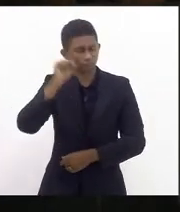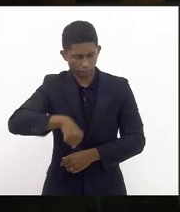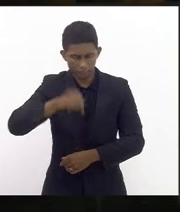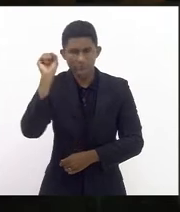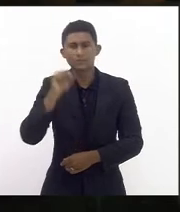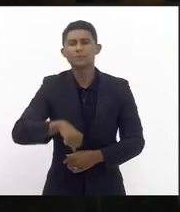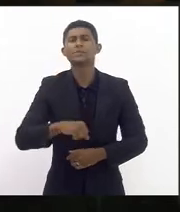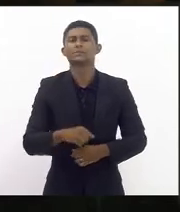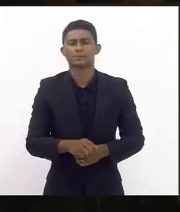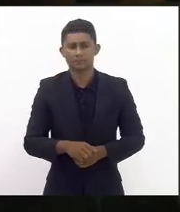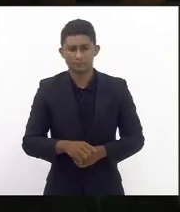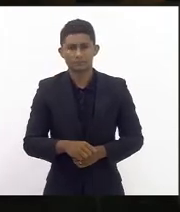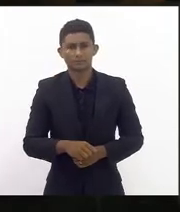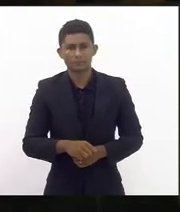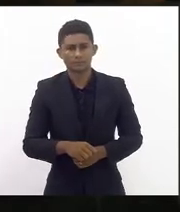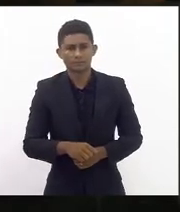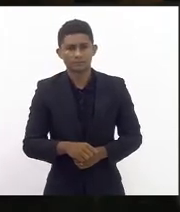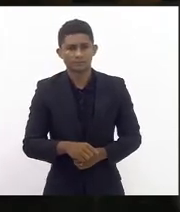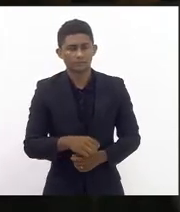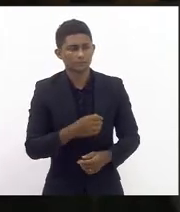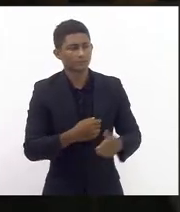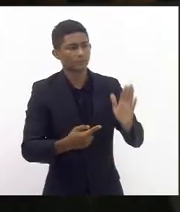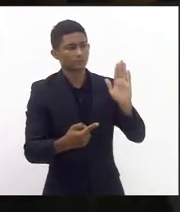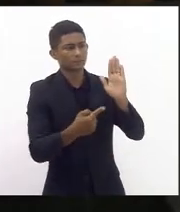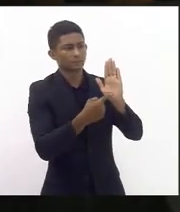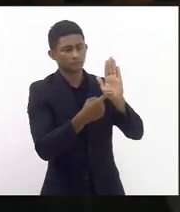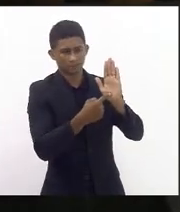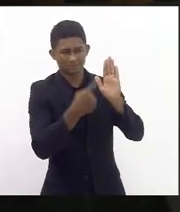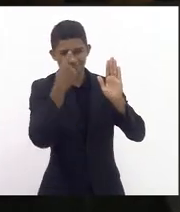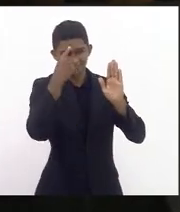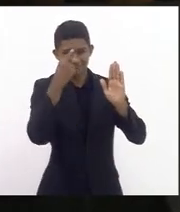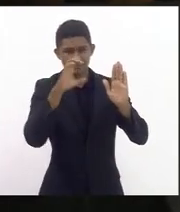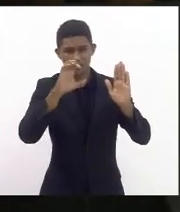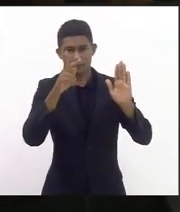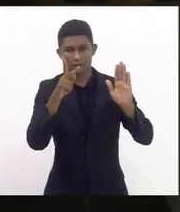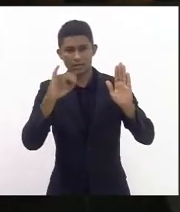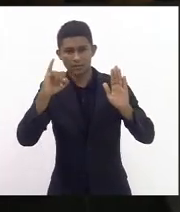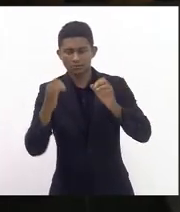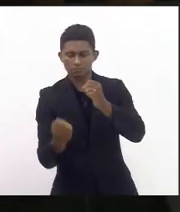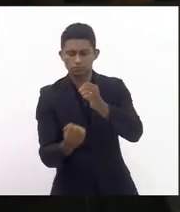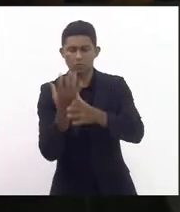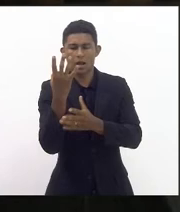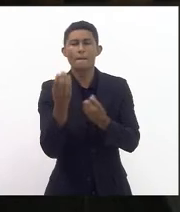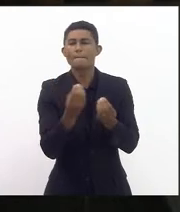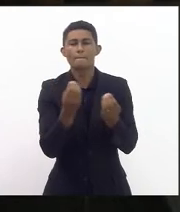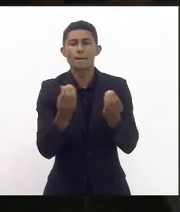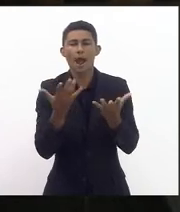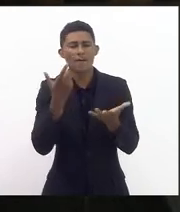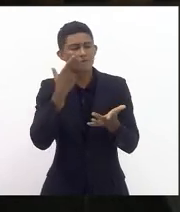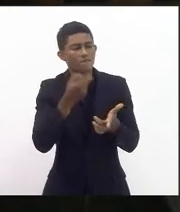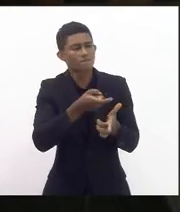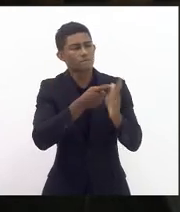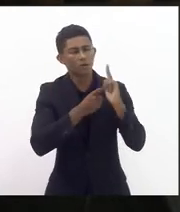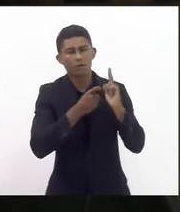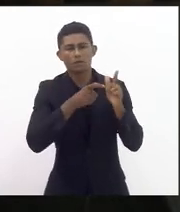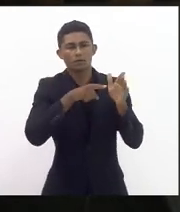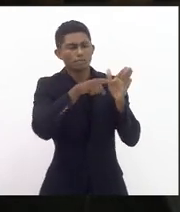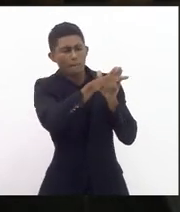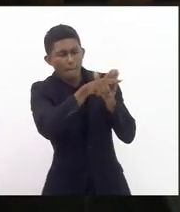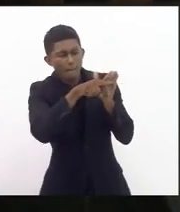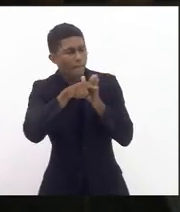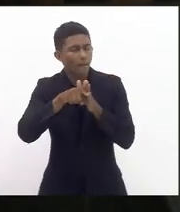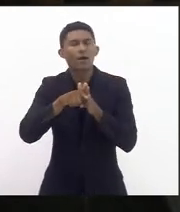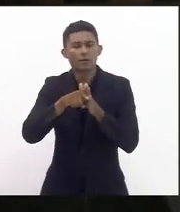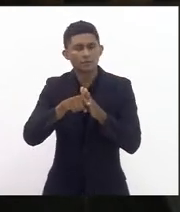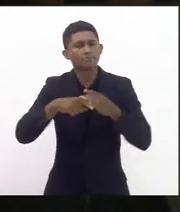favorável à aprovação da presente CPI para auditar o crescimento da dívida pública do Estado do Rio de